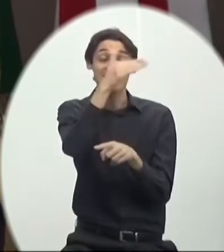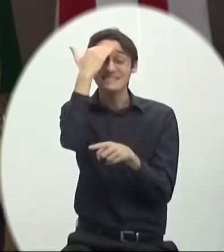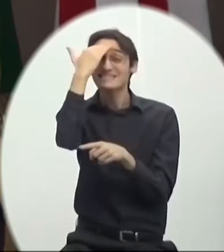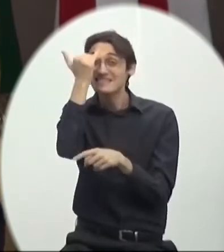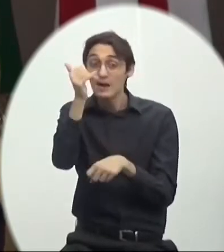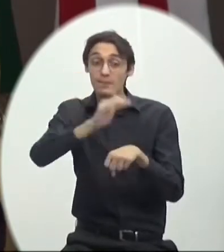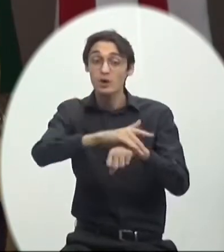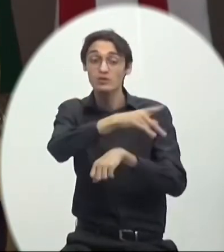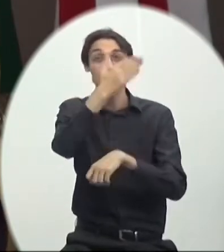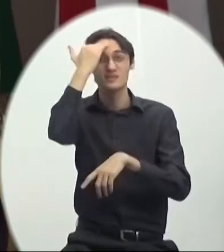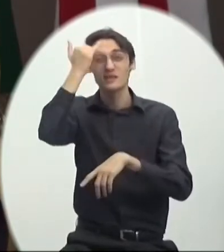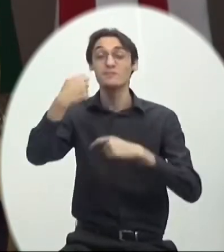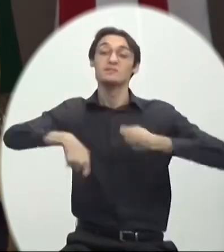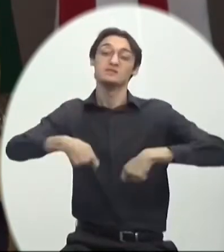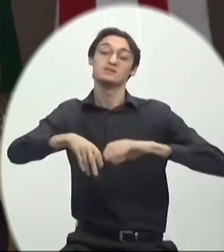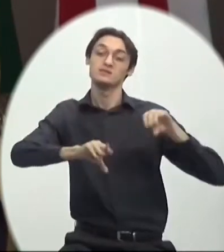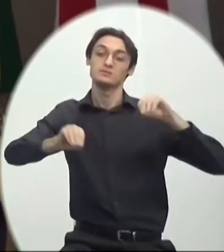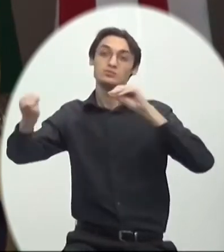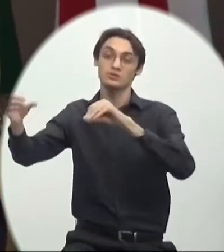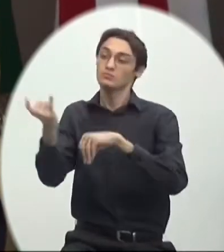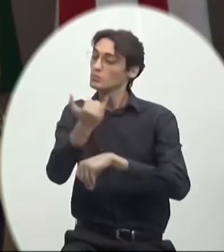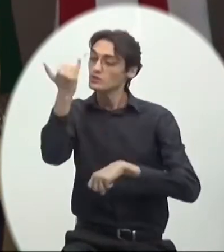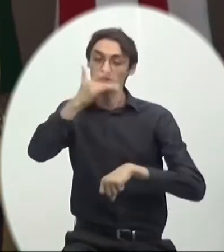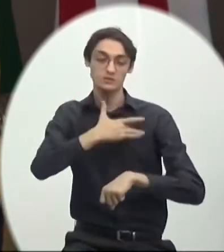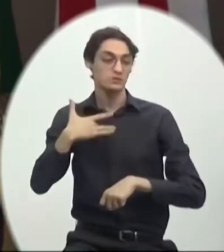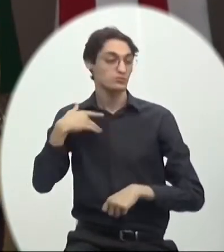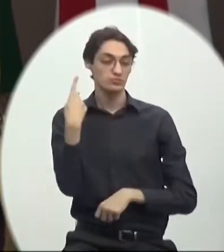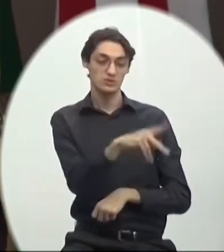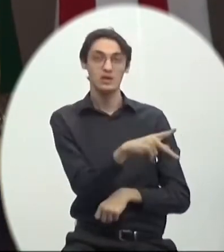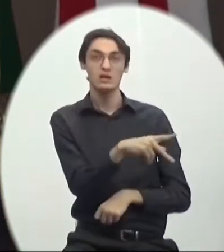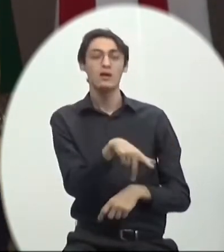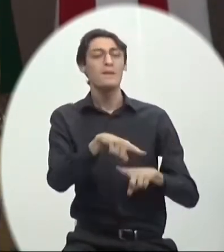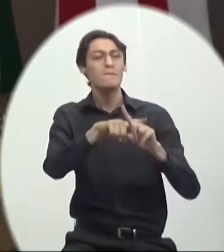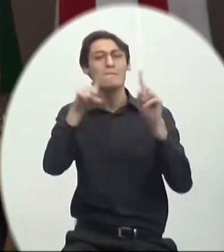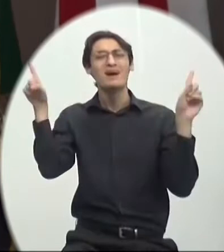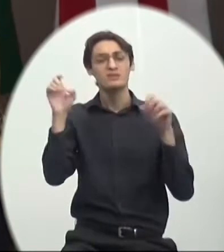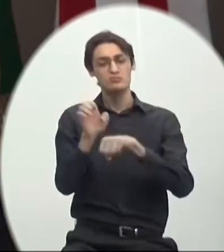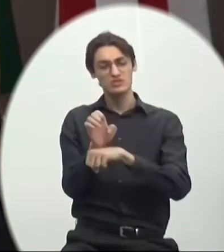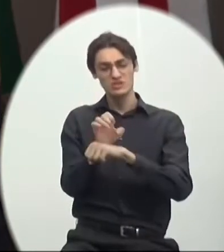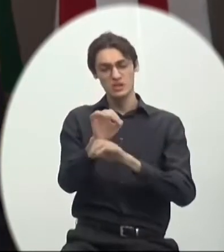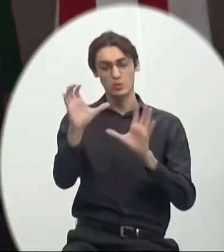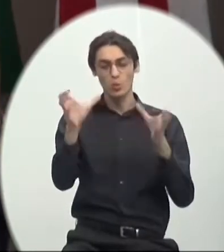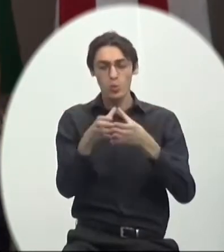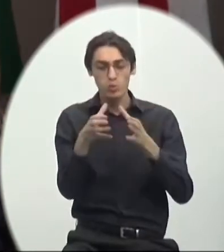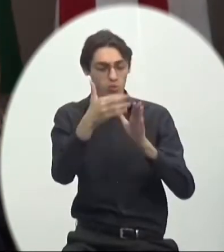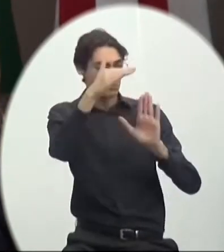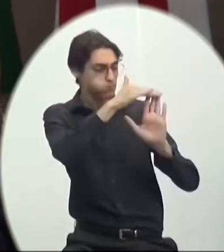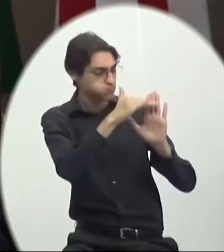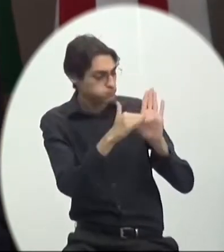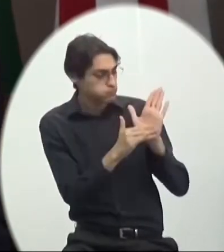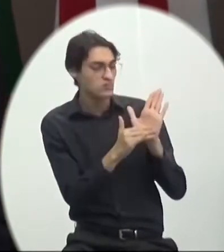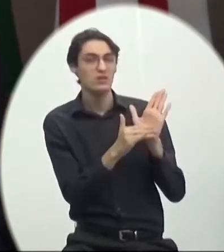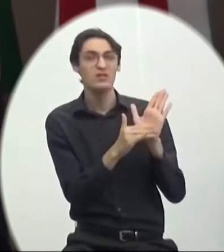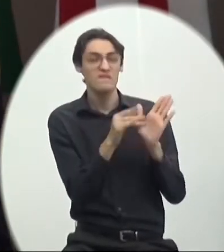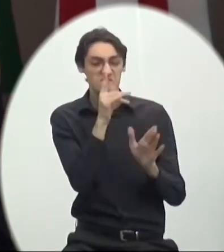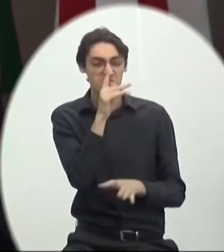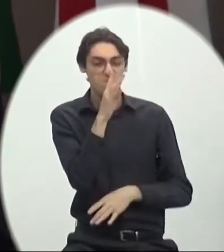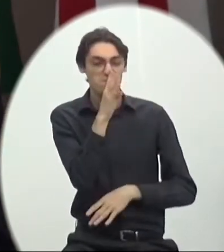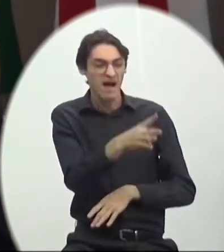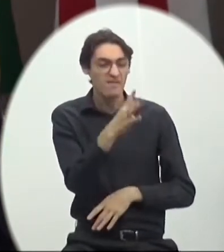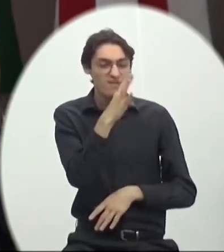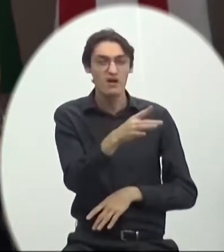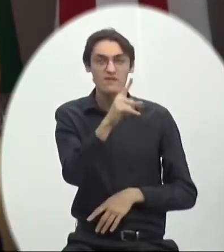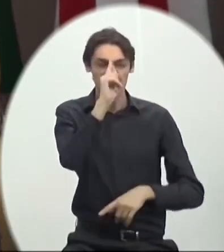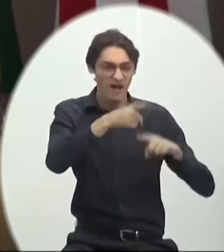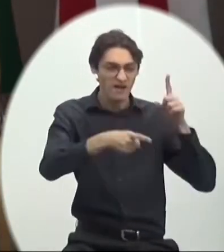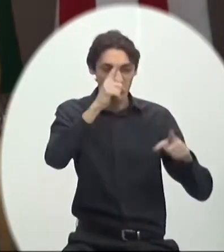regulamento do setor de regulação do Estado, dizendo que precisa mais esse exame, precisa mais esse. E às vezes o paciente